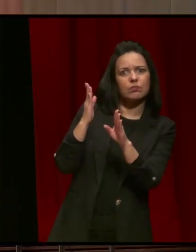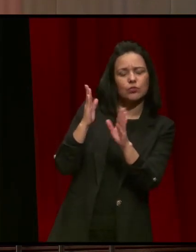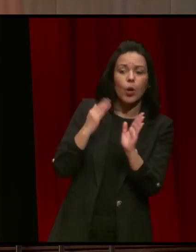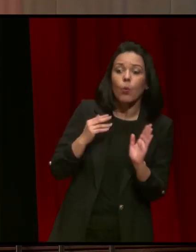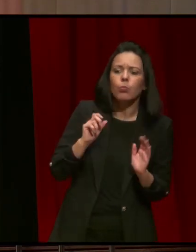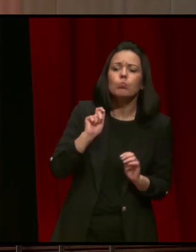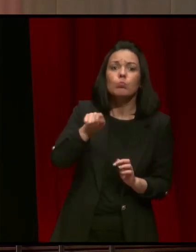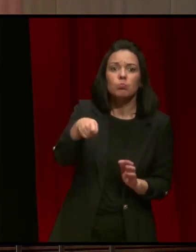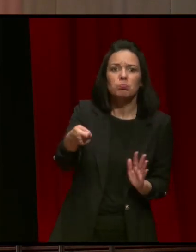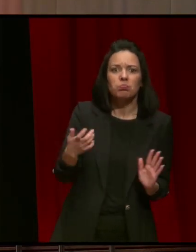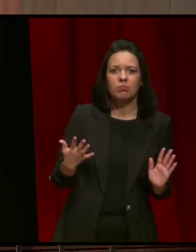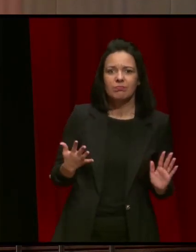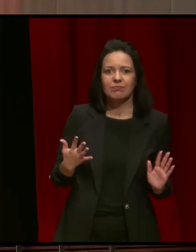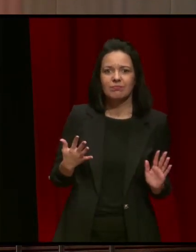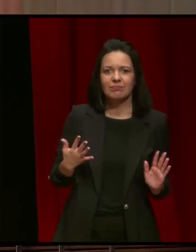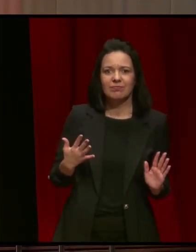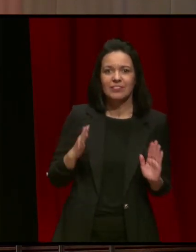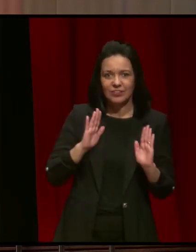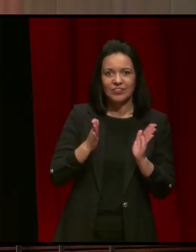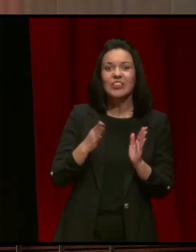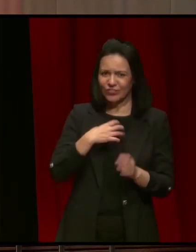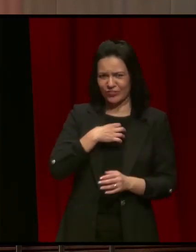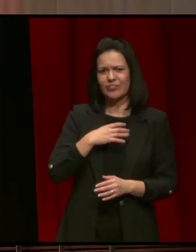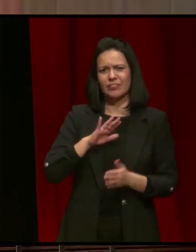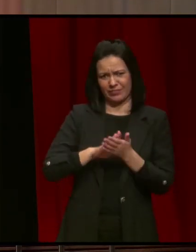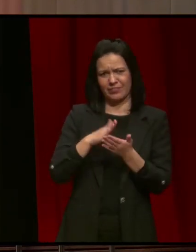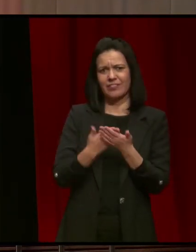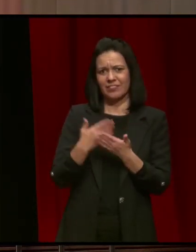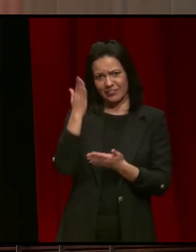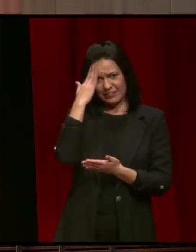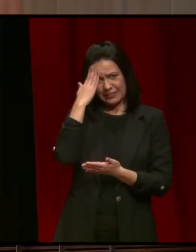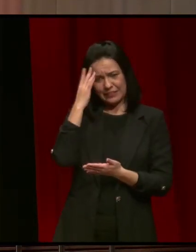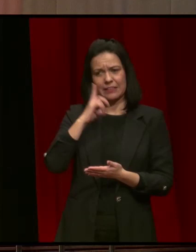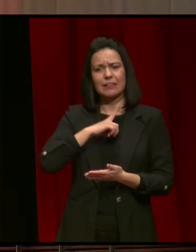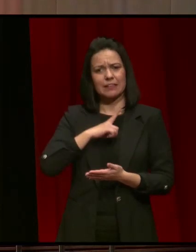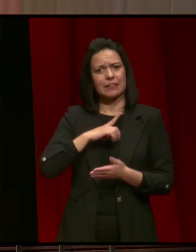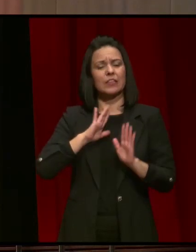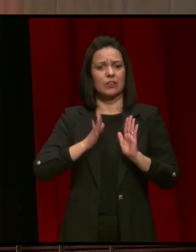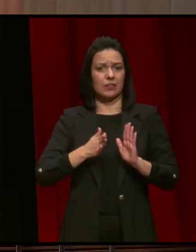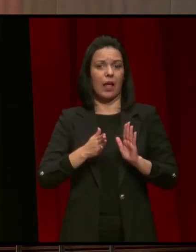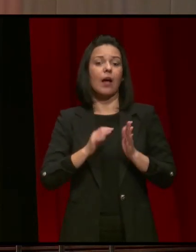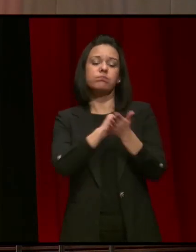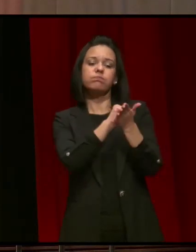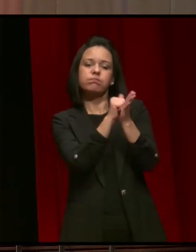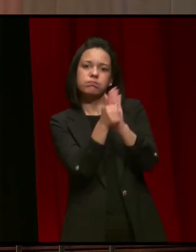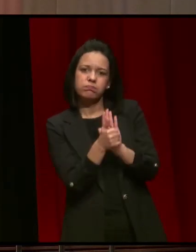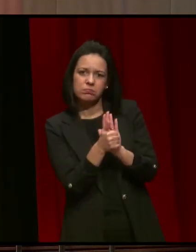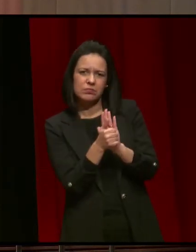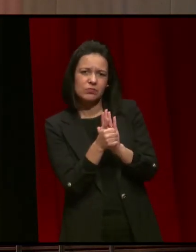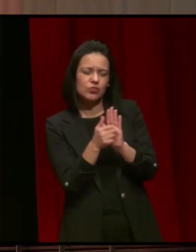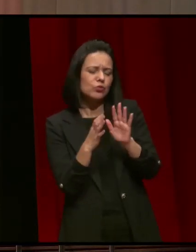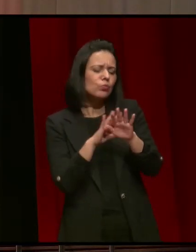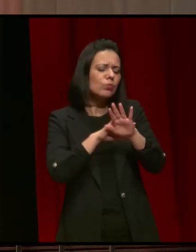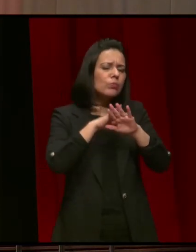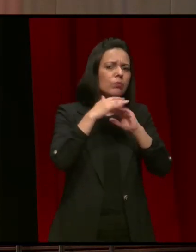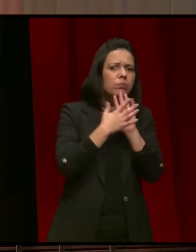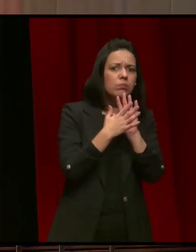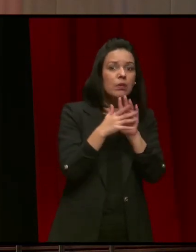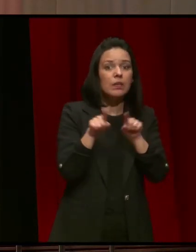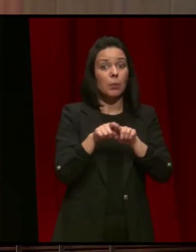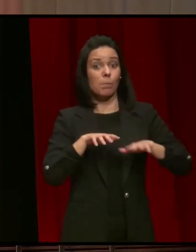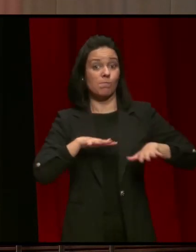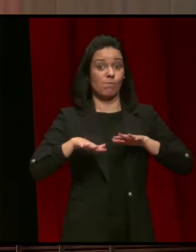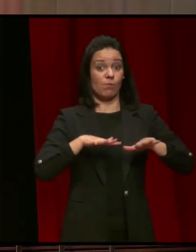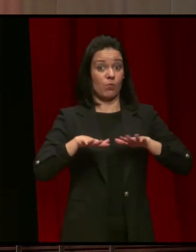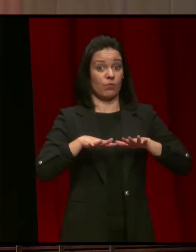e falei assim, que sinal é esse? Porque ela, a intérprete sabe disso, o sinal tem três aspectos, né? Tem a configuração da sua mão, o movimento que a